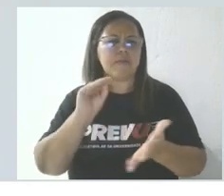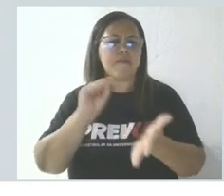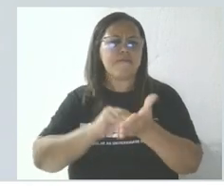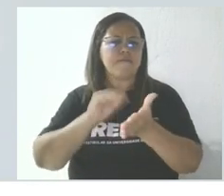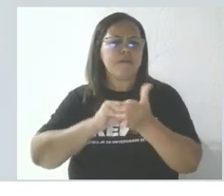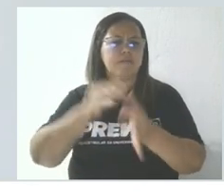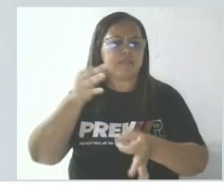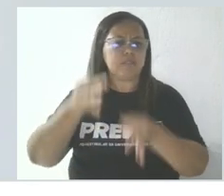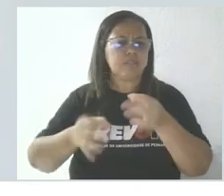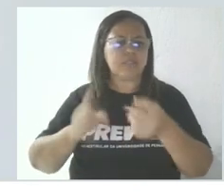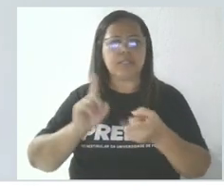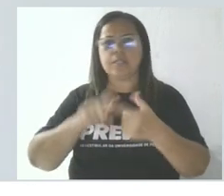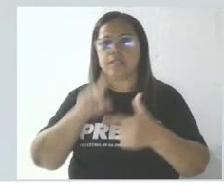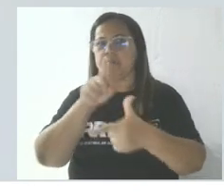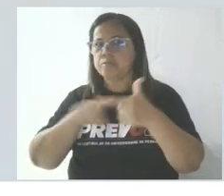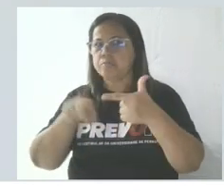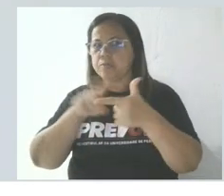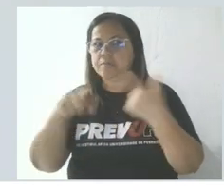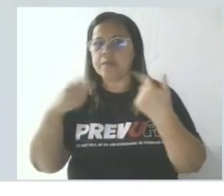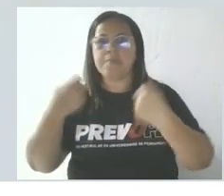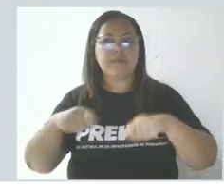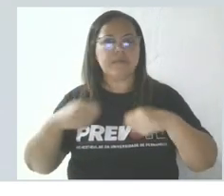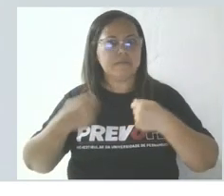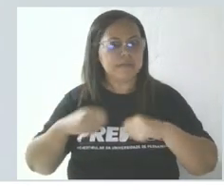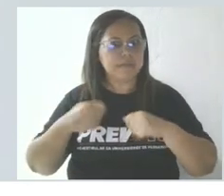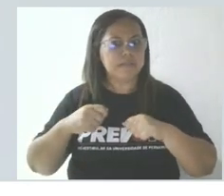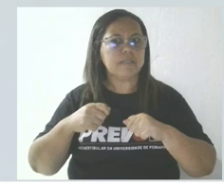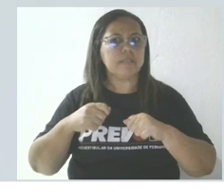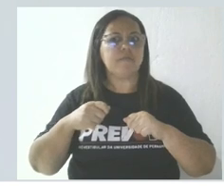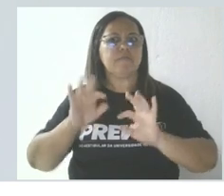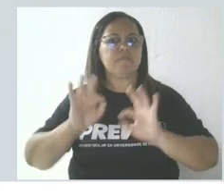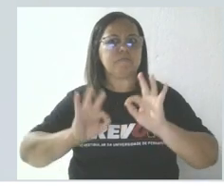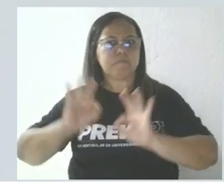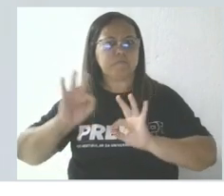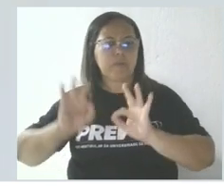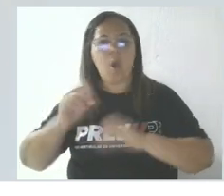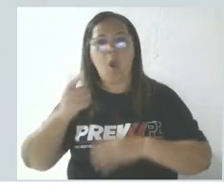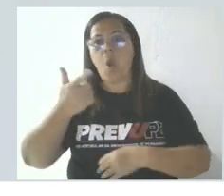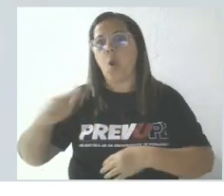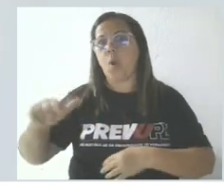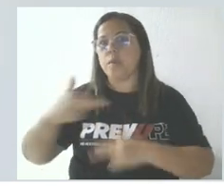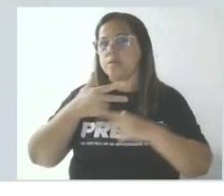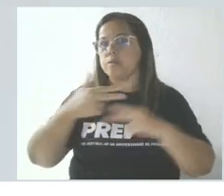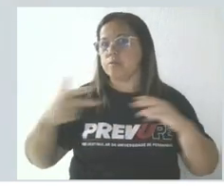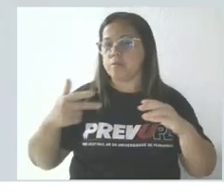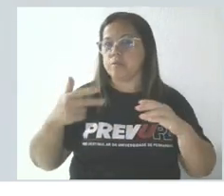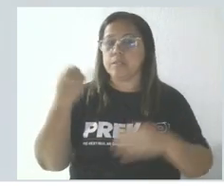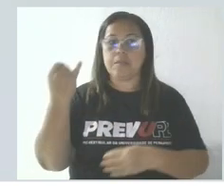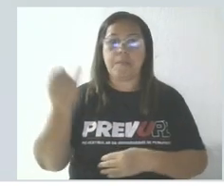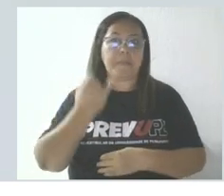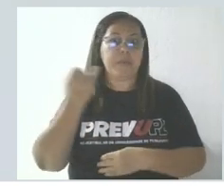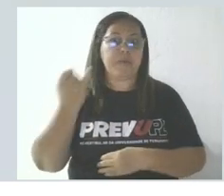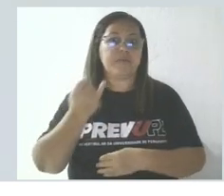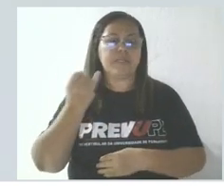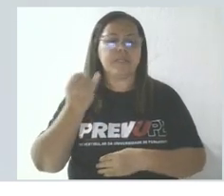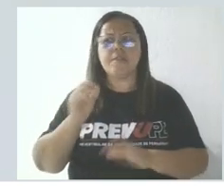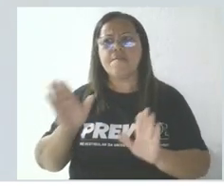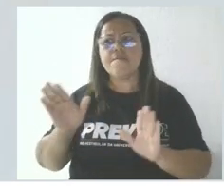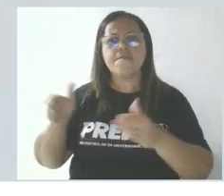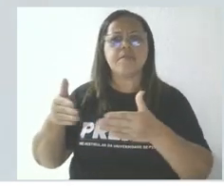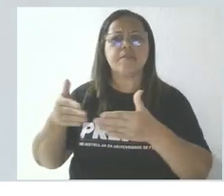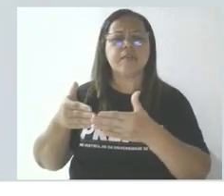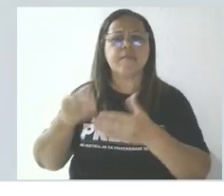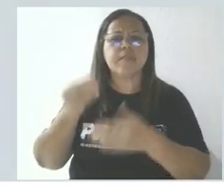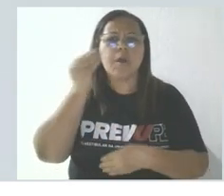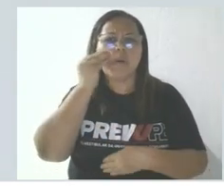estruturais que precisavam ser enfrentados outro aspecto relevante do Realismo machadiano era ênfase dada à